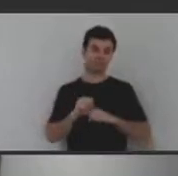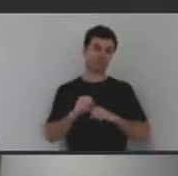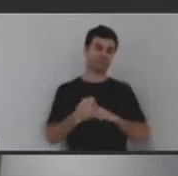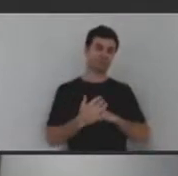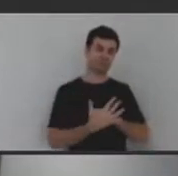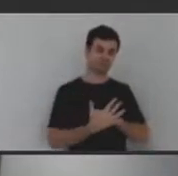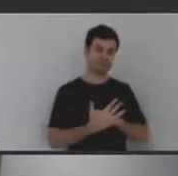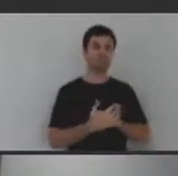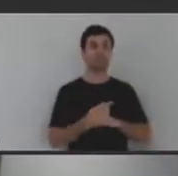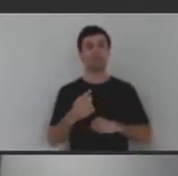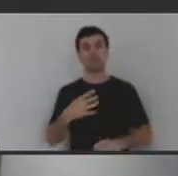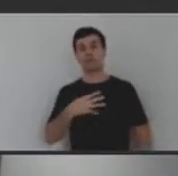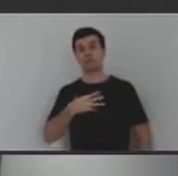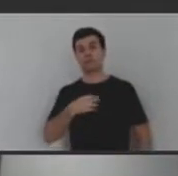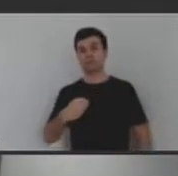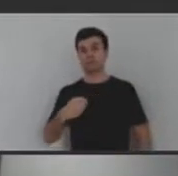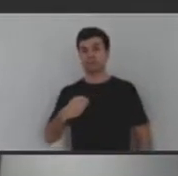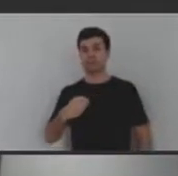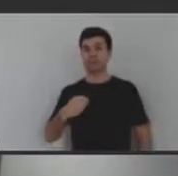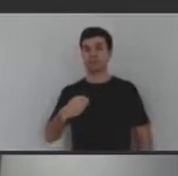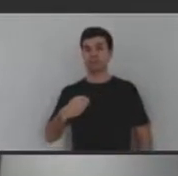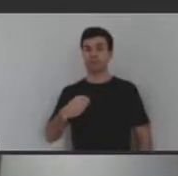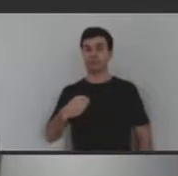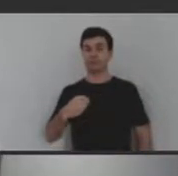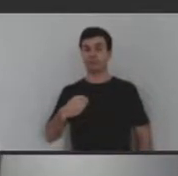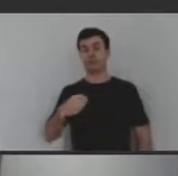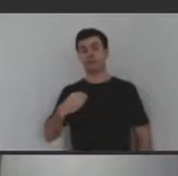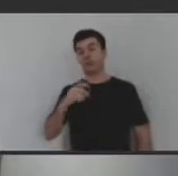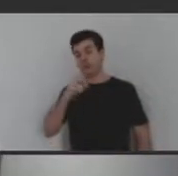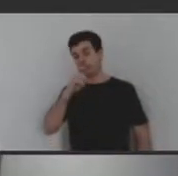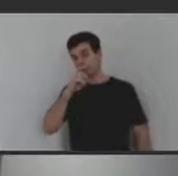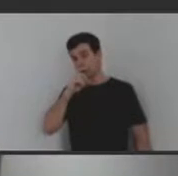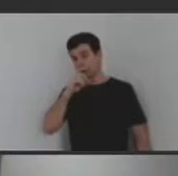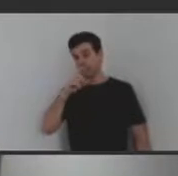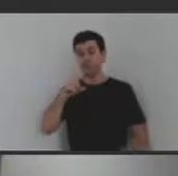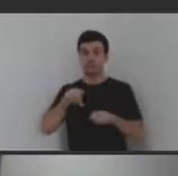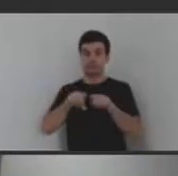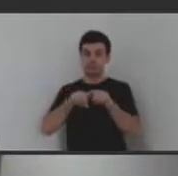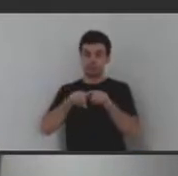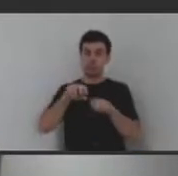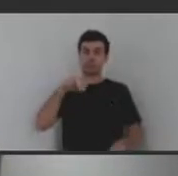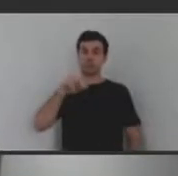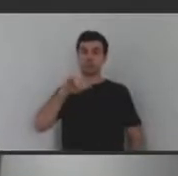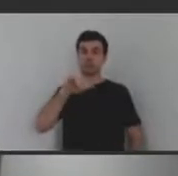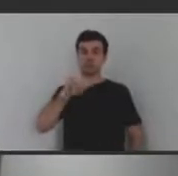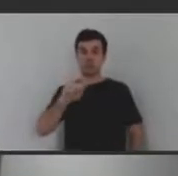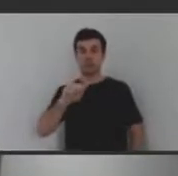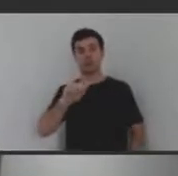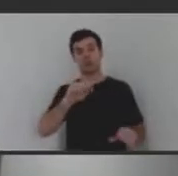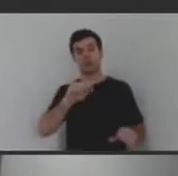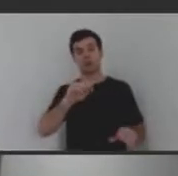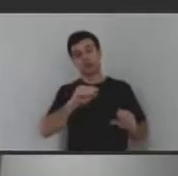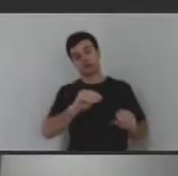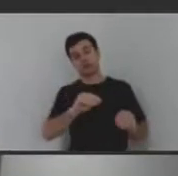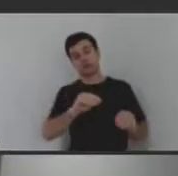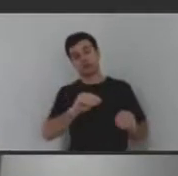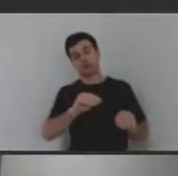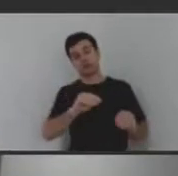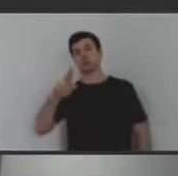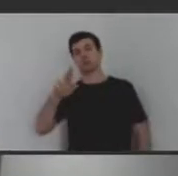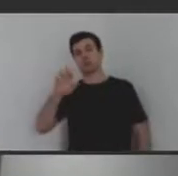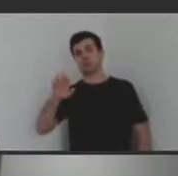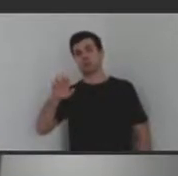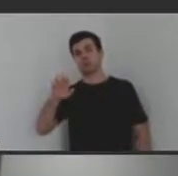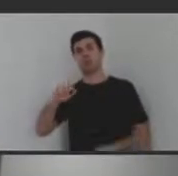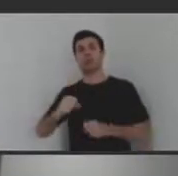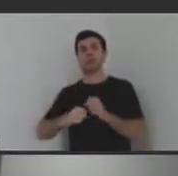Era filho de Laurita Procópio de Arruda e irmão de Sônia Maria Lage Costa. Mudou-se para Sumaré em 1970